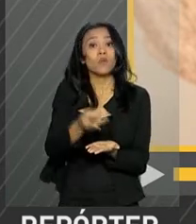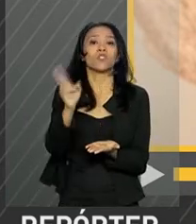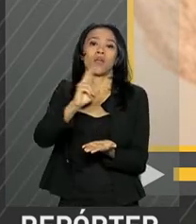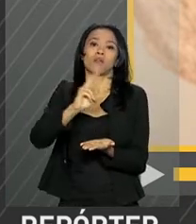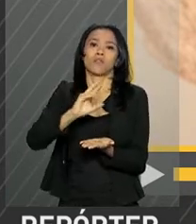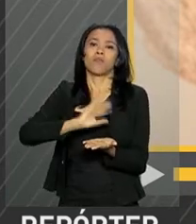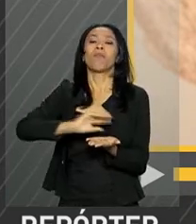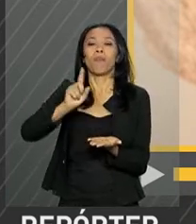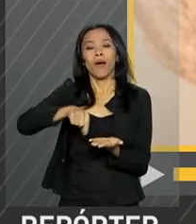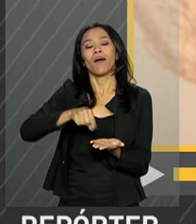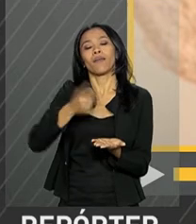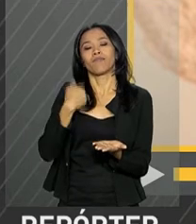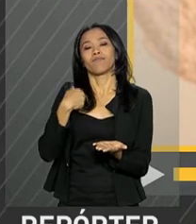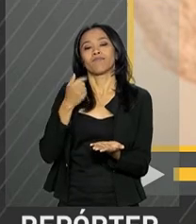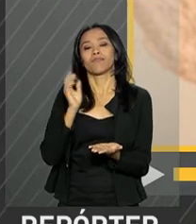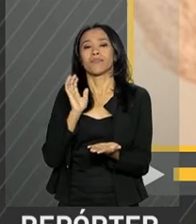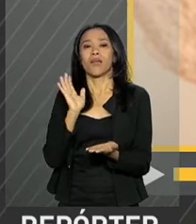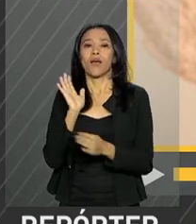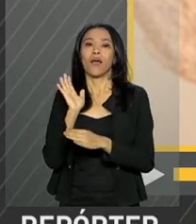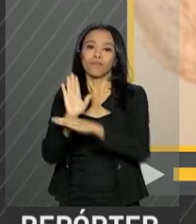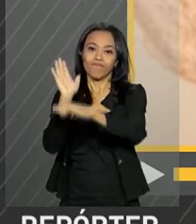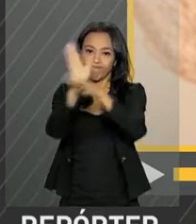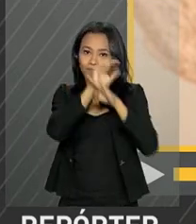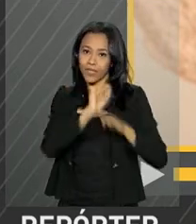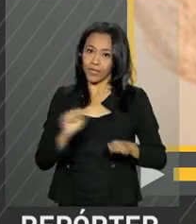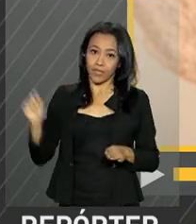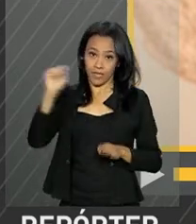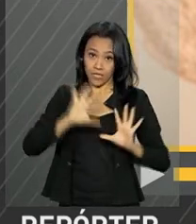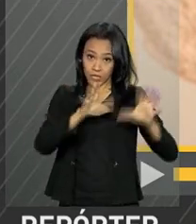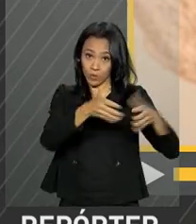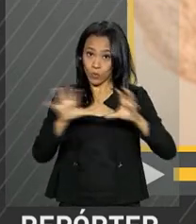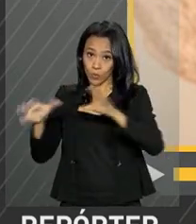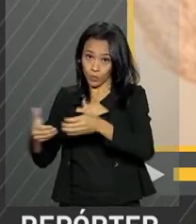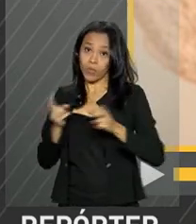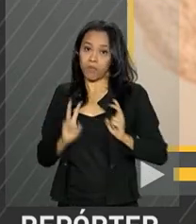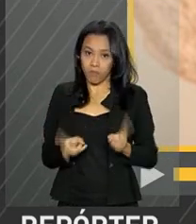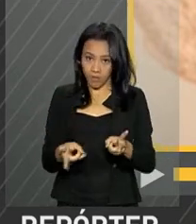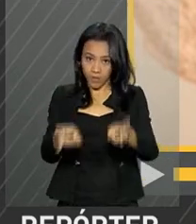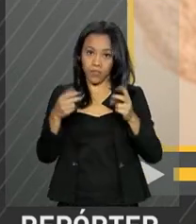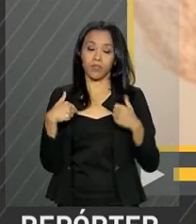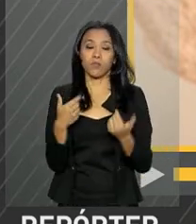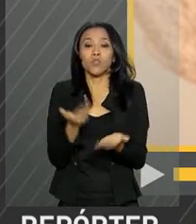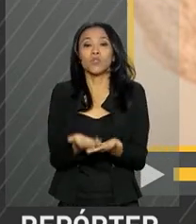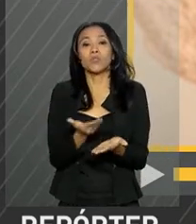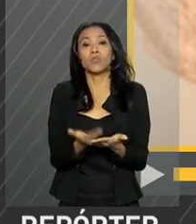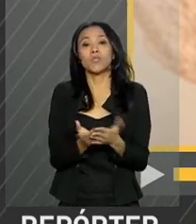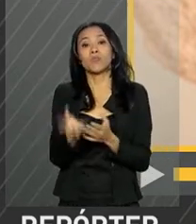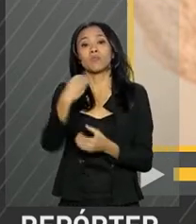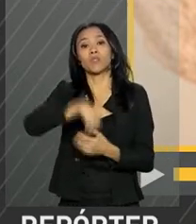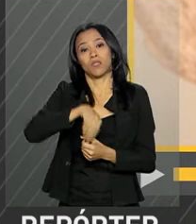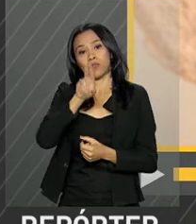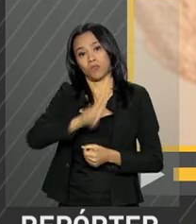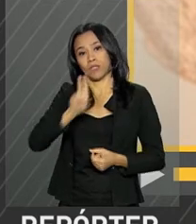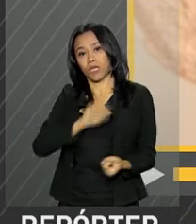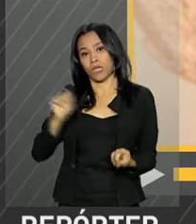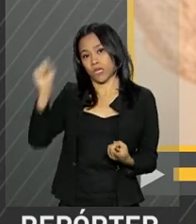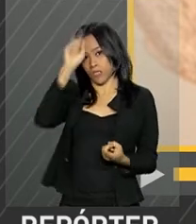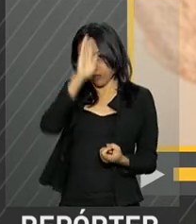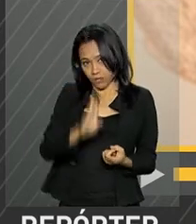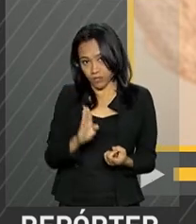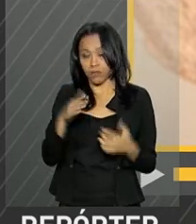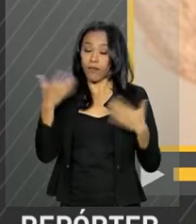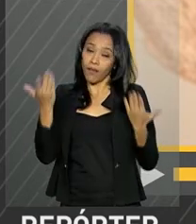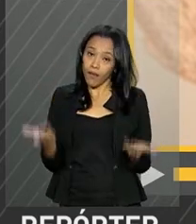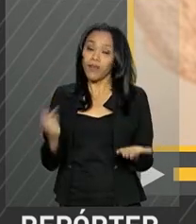para atender a esta população que tanto precisa, para garantir que eles possam permanecer estudando dentro das universidades brasileiras.